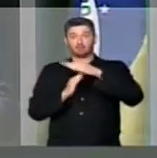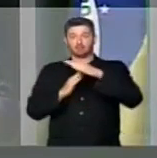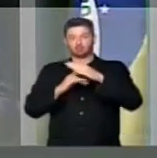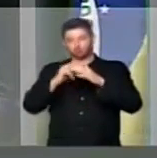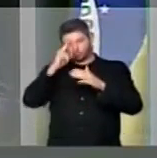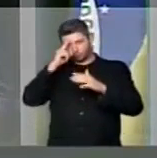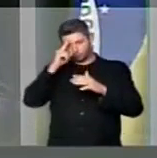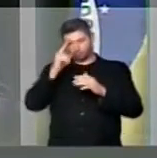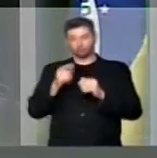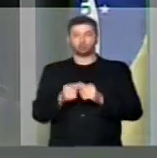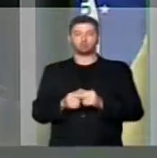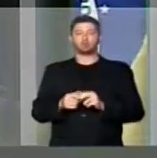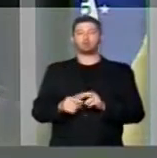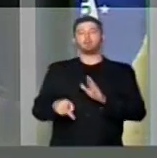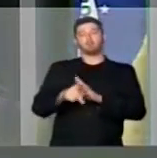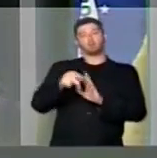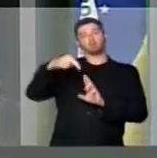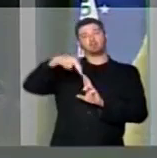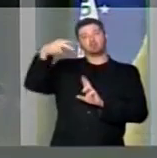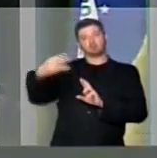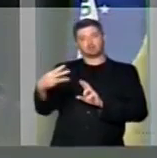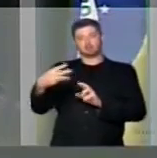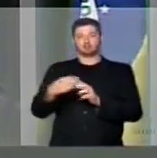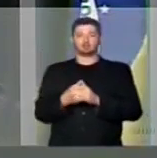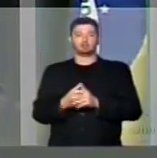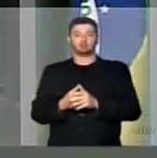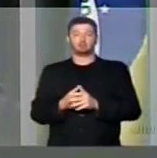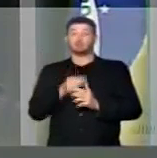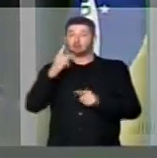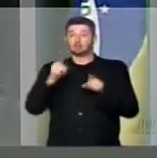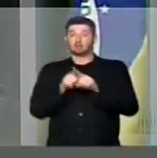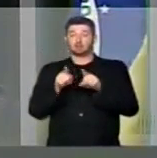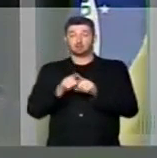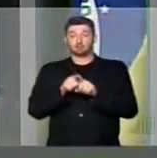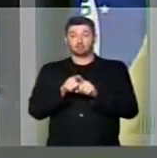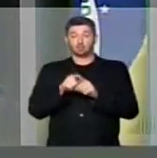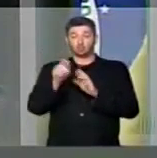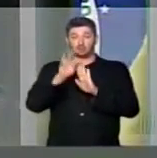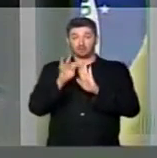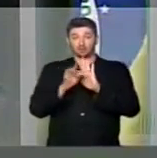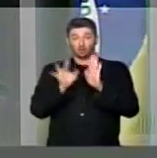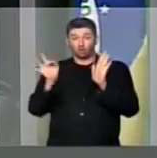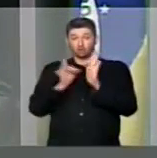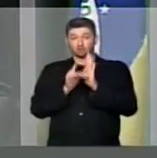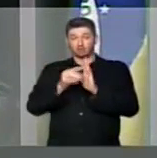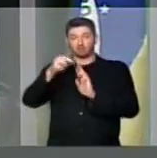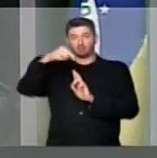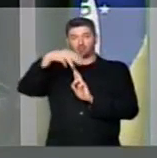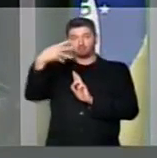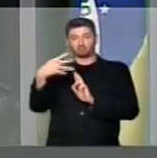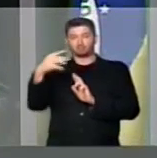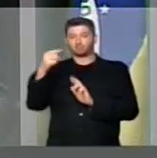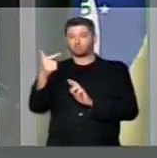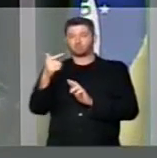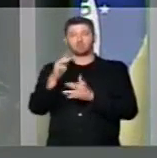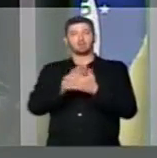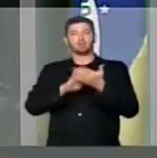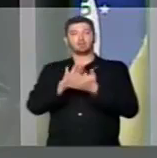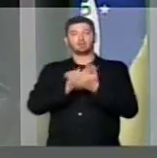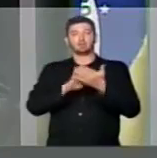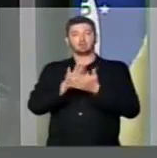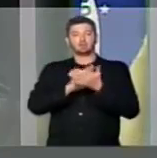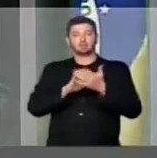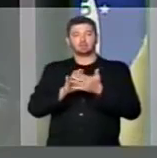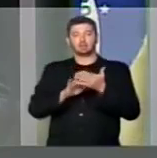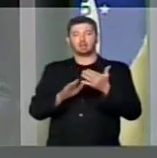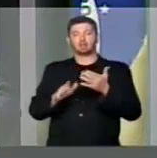diário definido pelo parágrafo 3º. Frise-se que a redação original do parágrafo 4º não encontra qualquer respaldo na